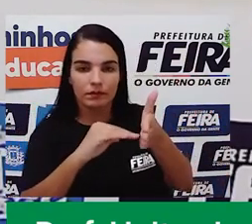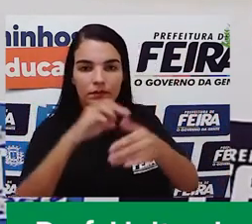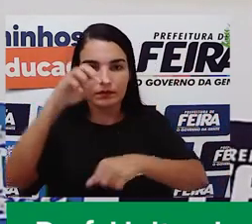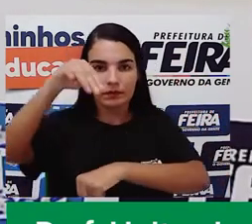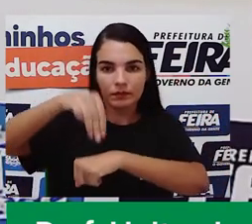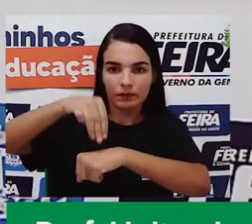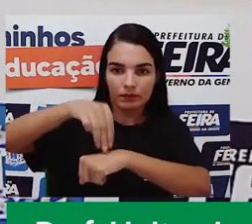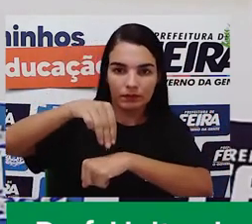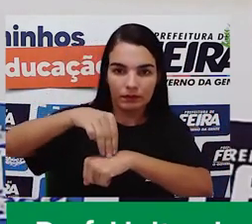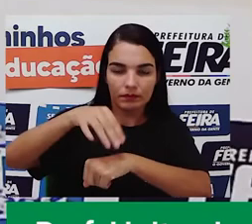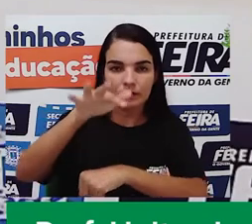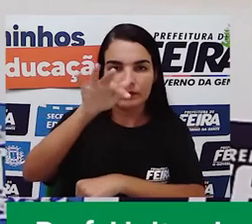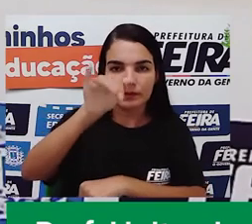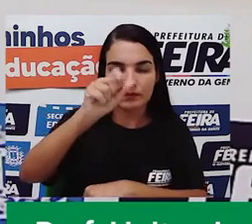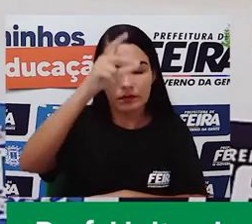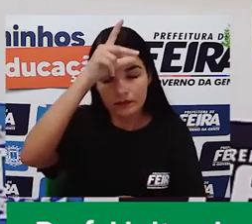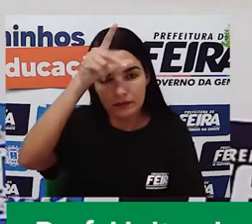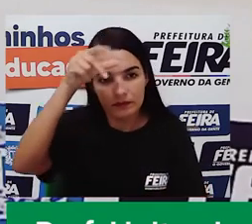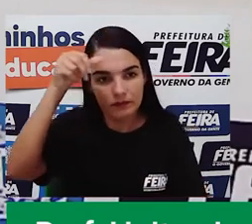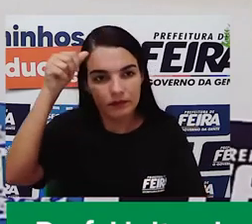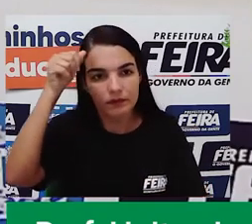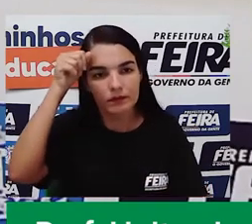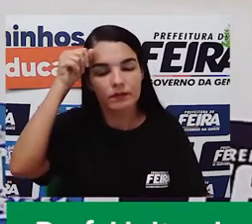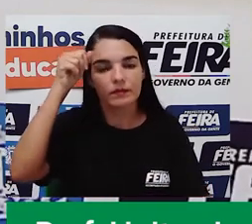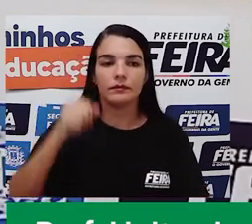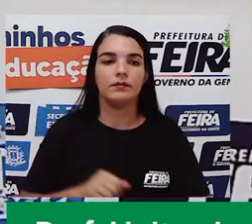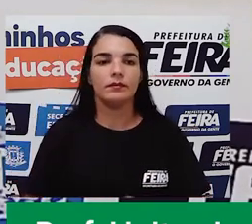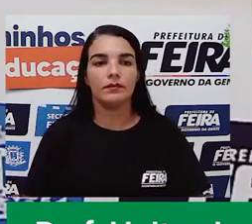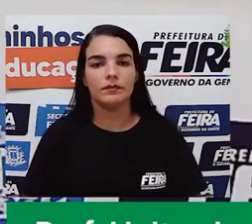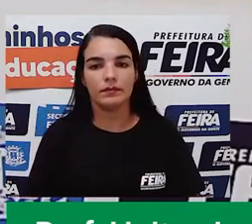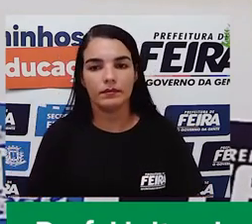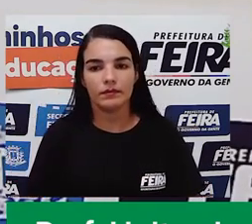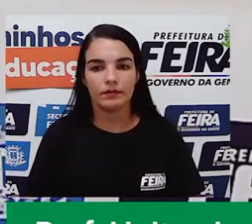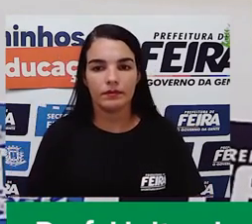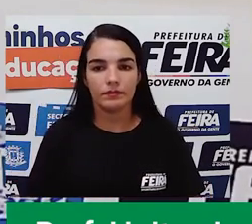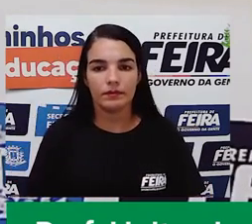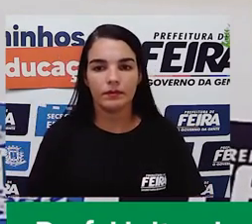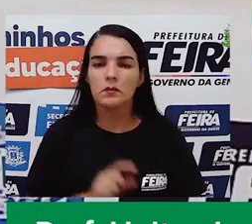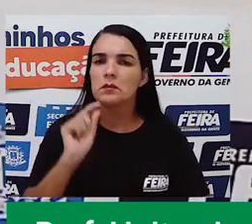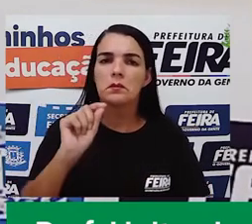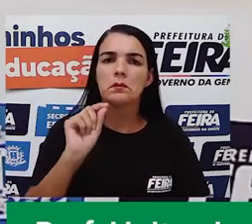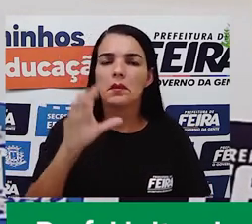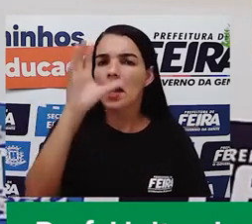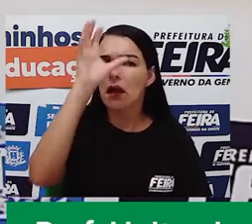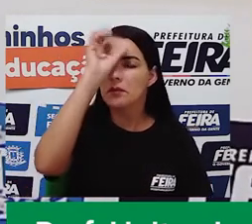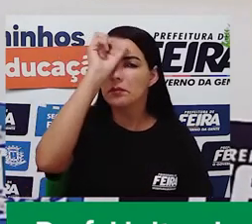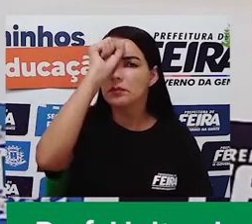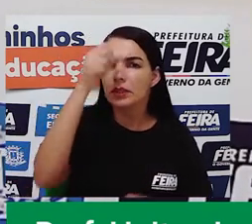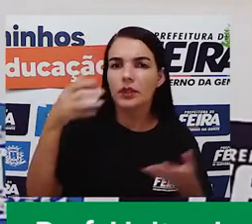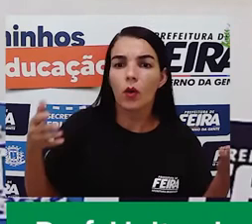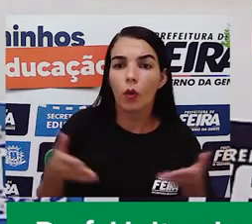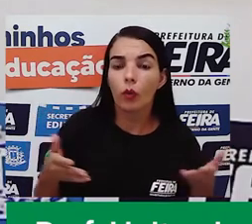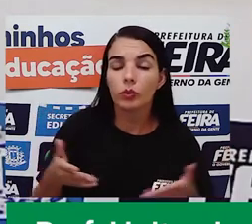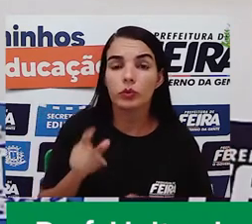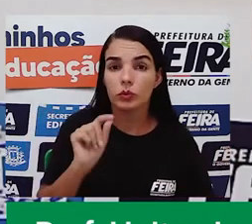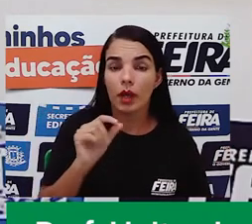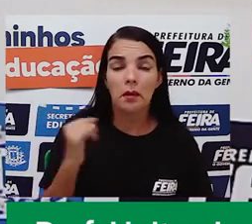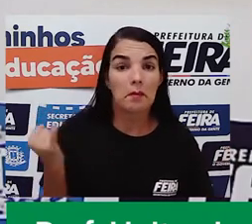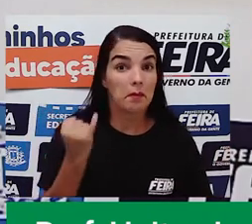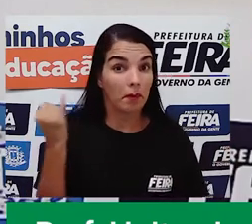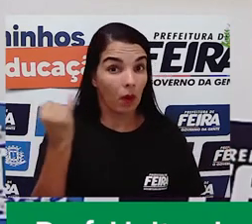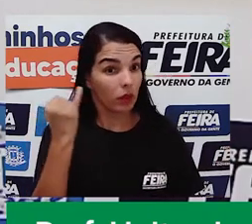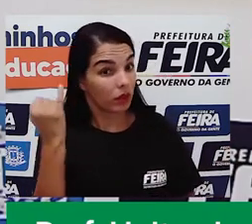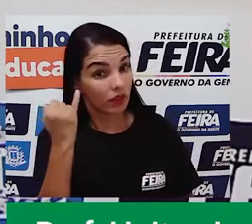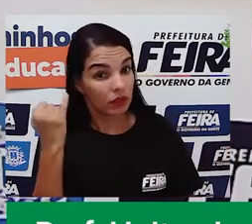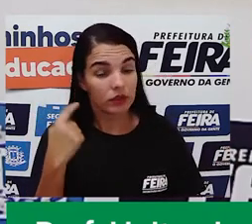município e da Prefeitura Municipal de Feira de Santana. O que é que nós vamos aprender hoje? Hoje é um dia importante, é um dia